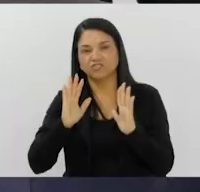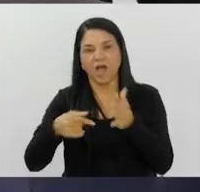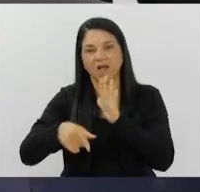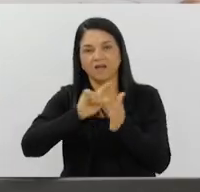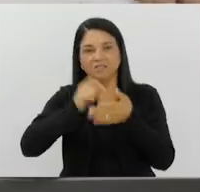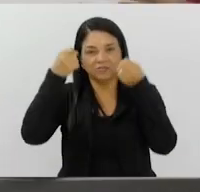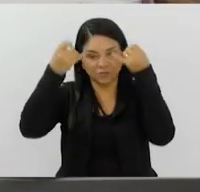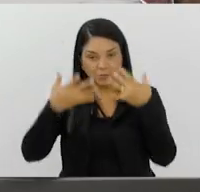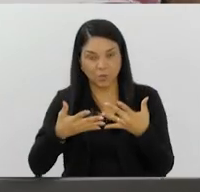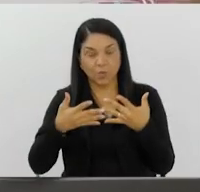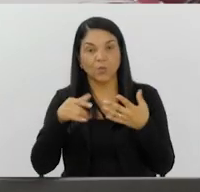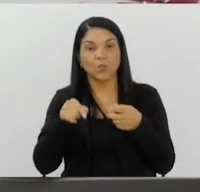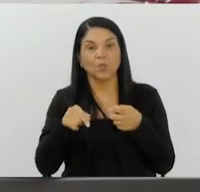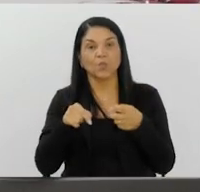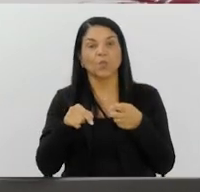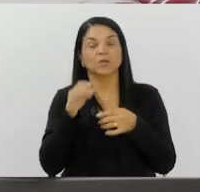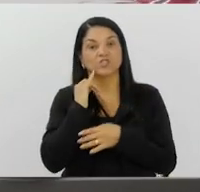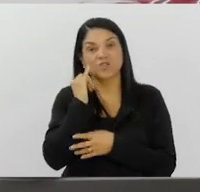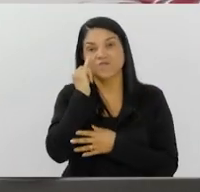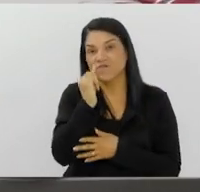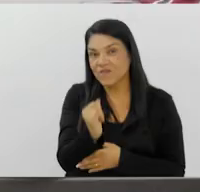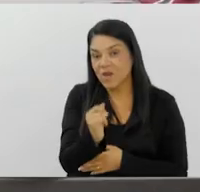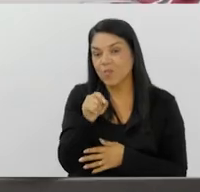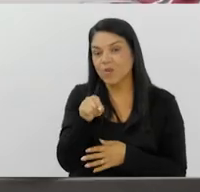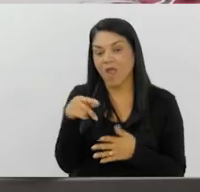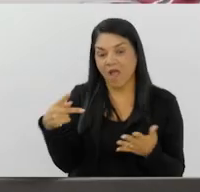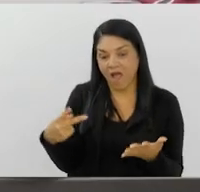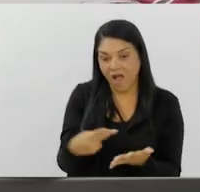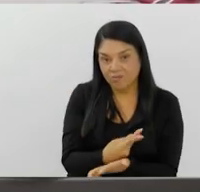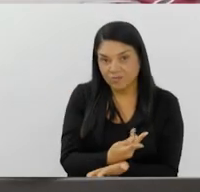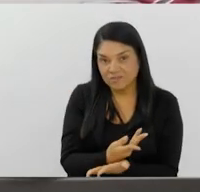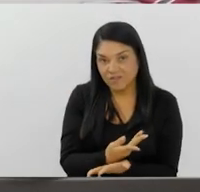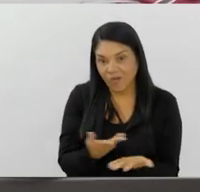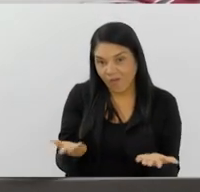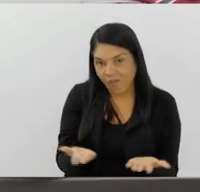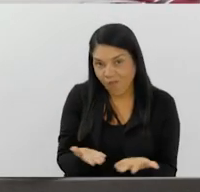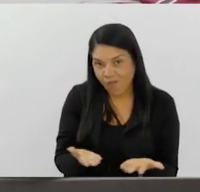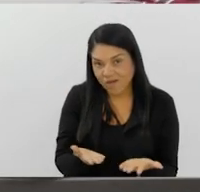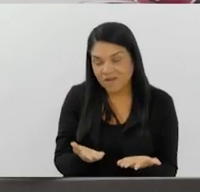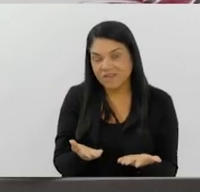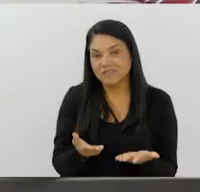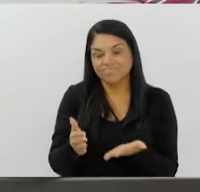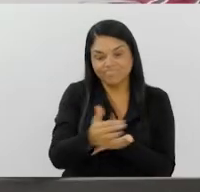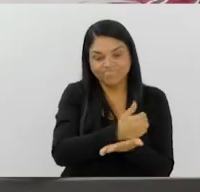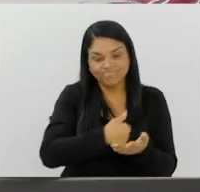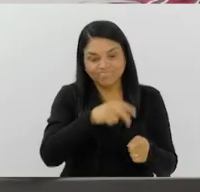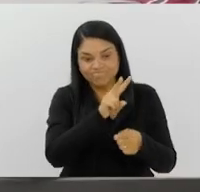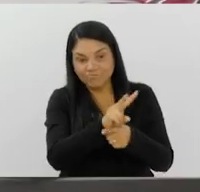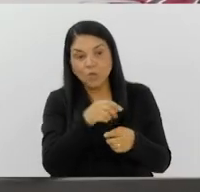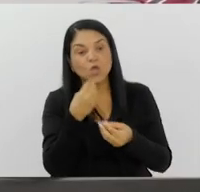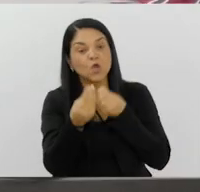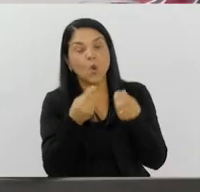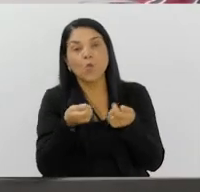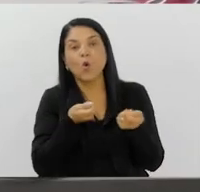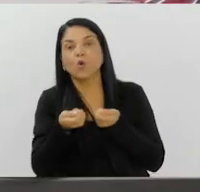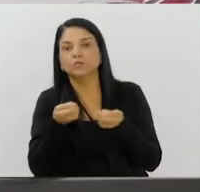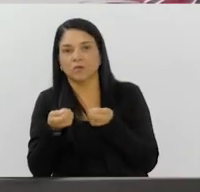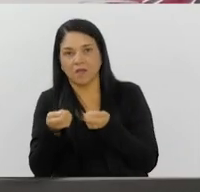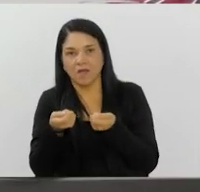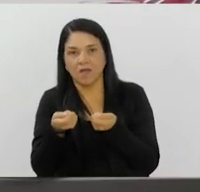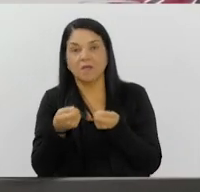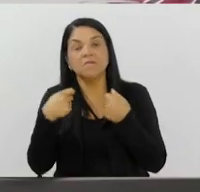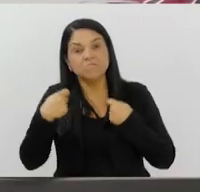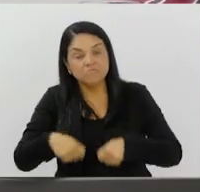dizer é o seguinte isso que tá acontecendo nós queremos saber como está acontecendo e como controlar E para isso a gente tem que ter